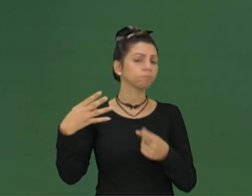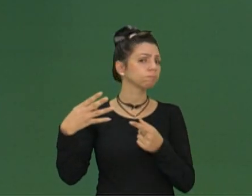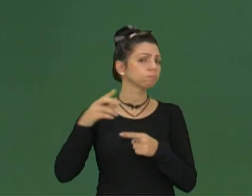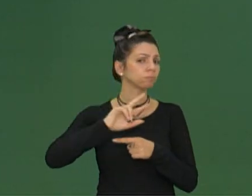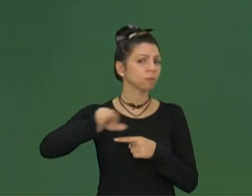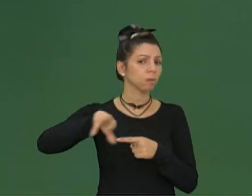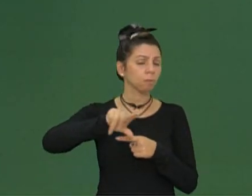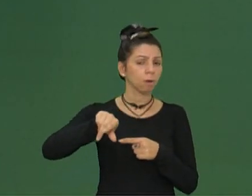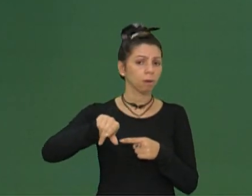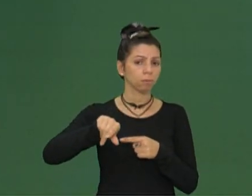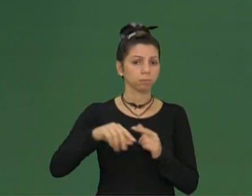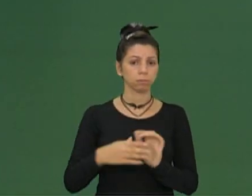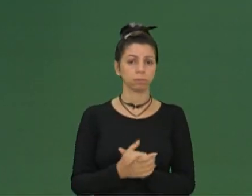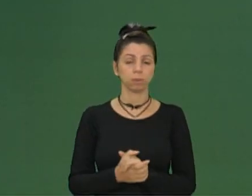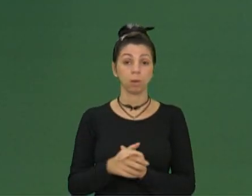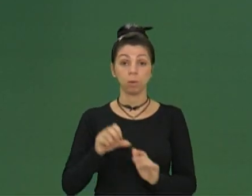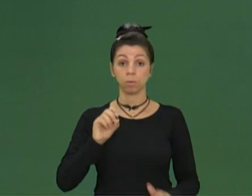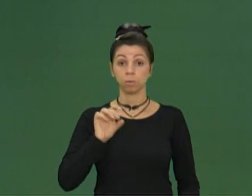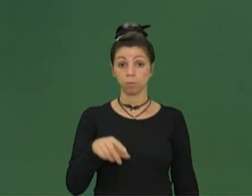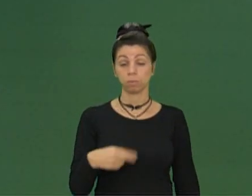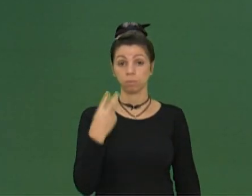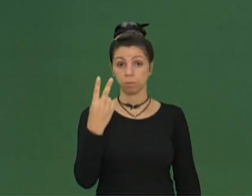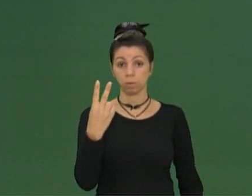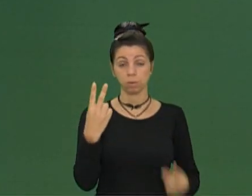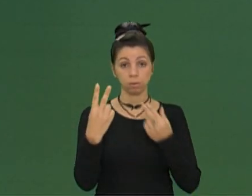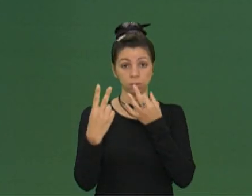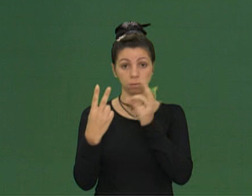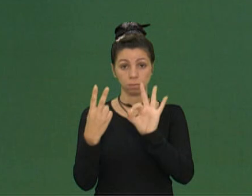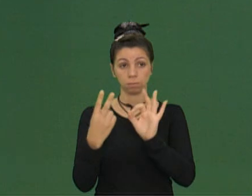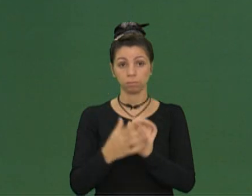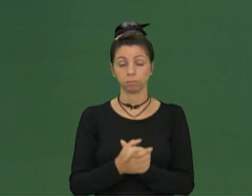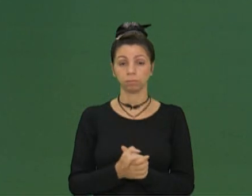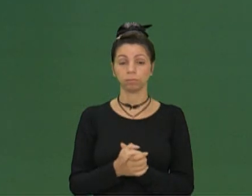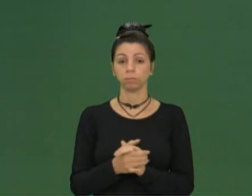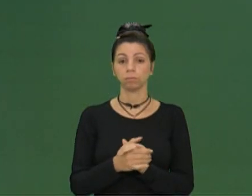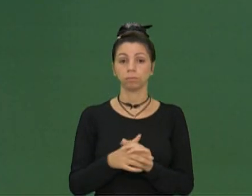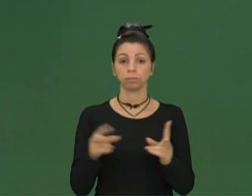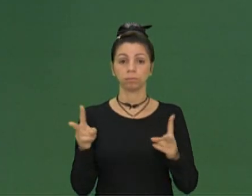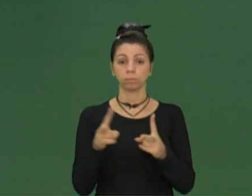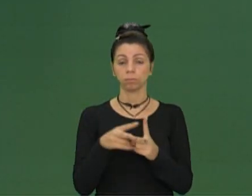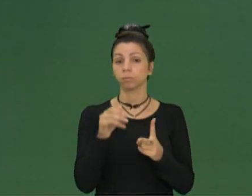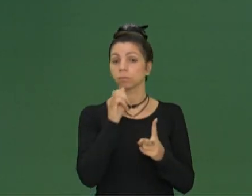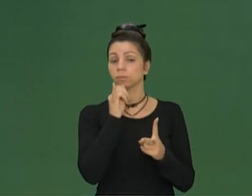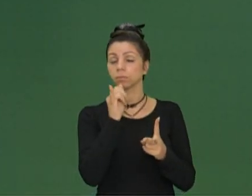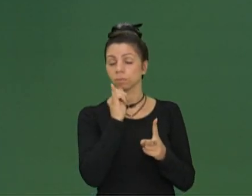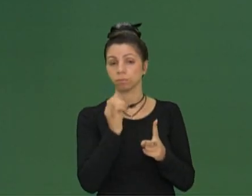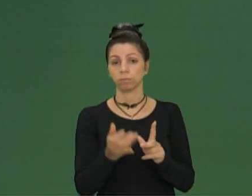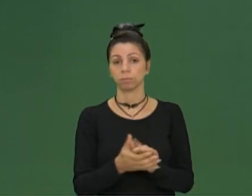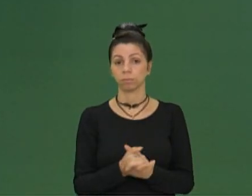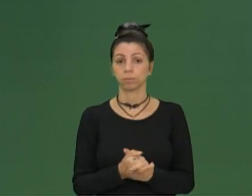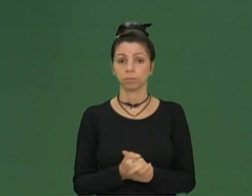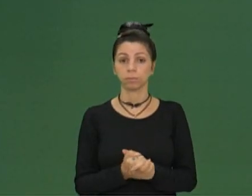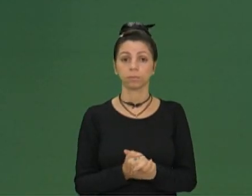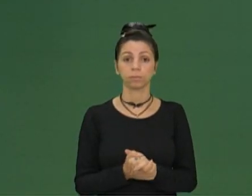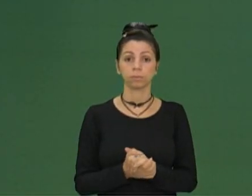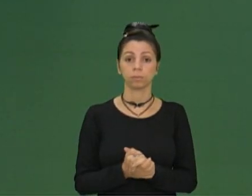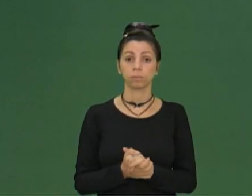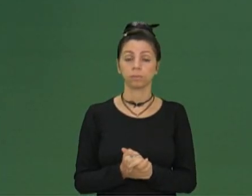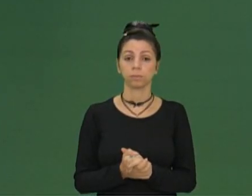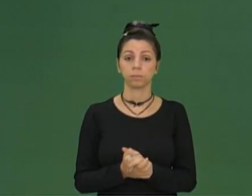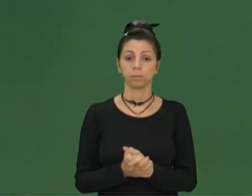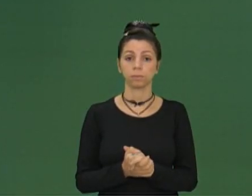existência. Ok? Somente o 2. Agora, no segundo exemplo, eu trouxe para vocês o quê?